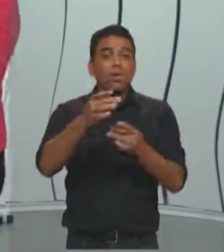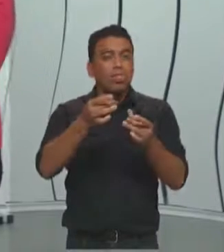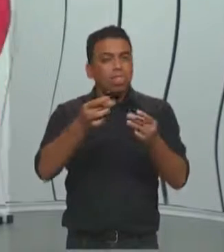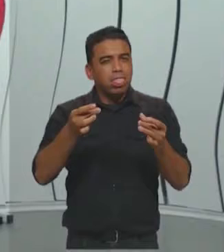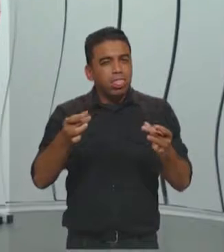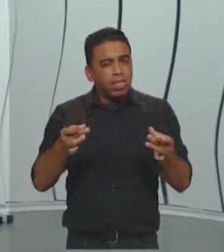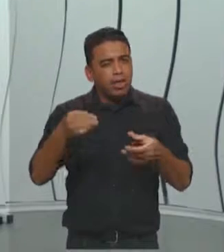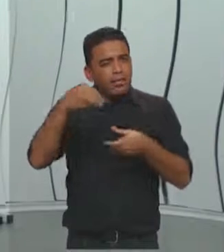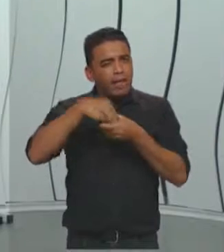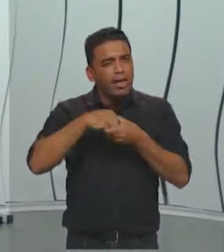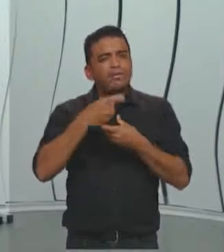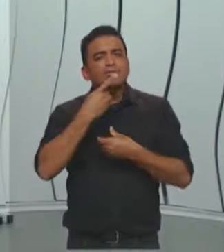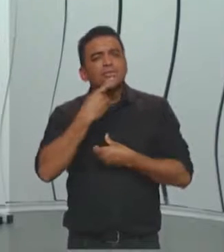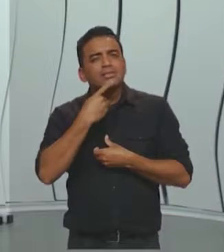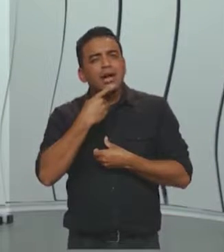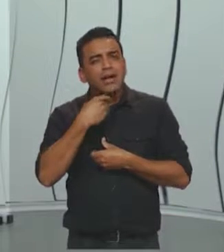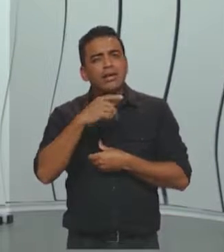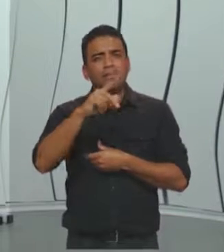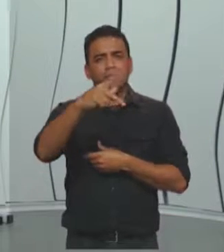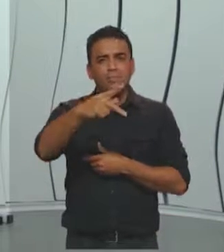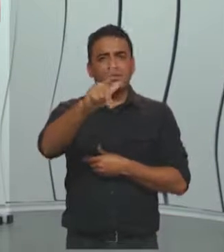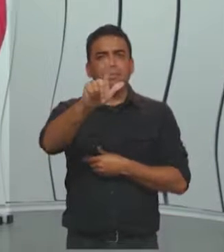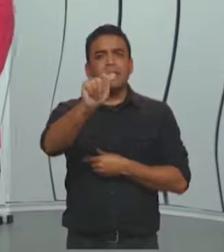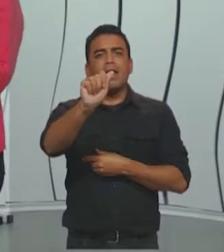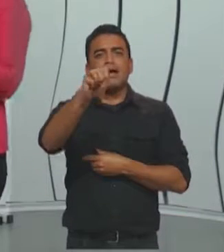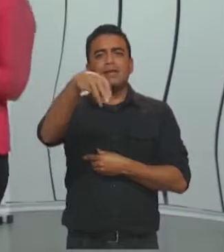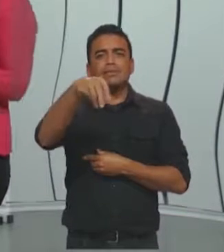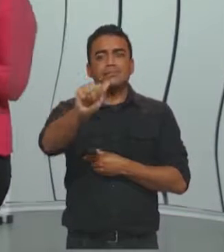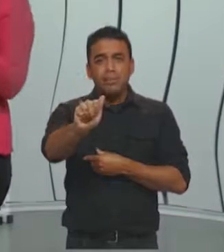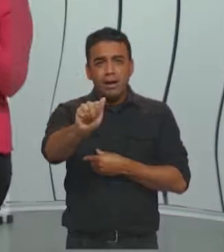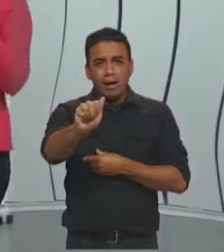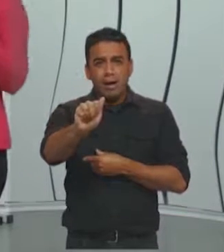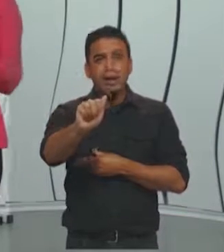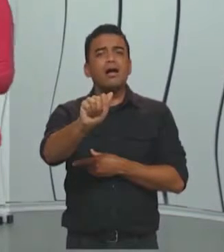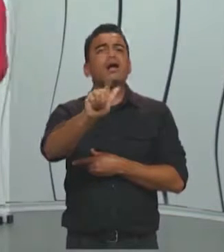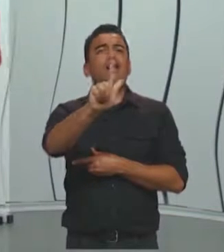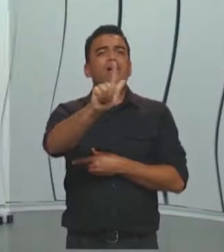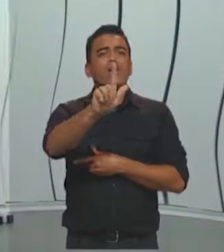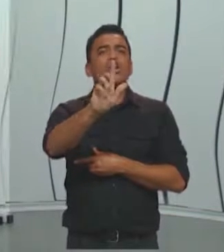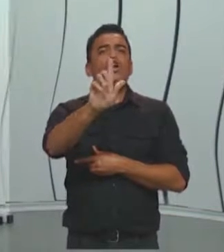plasma e nós vamos encontrar essas células que são os glóbulos brancos